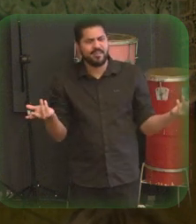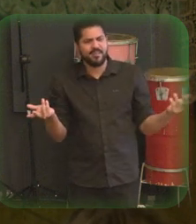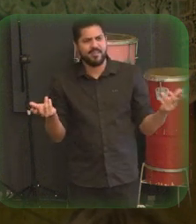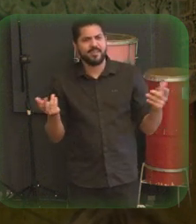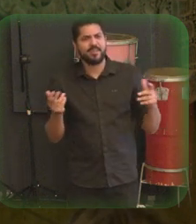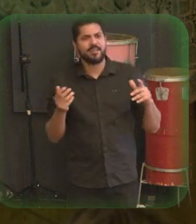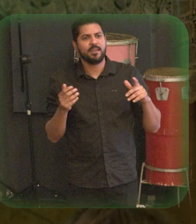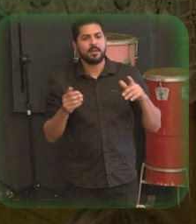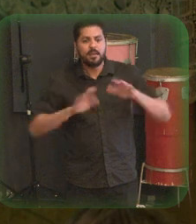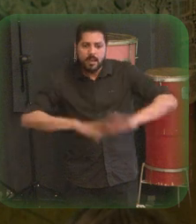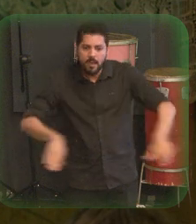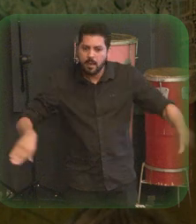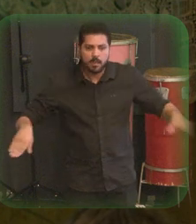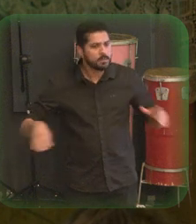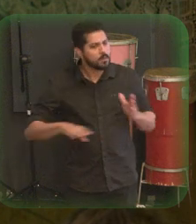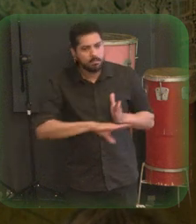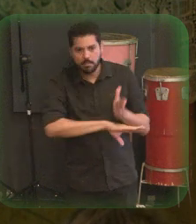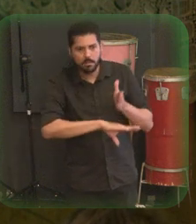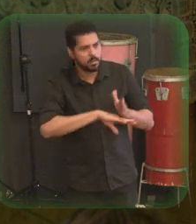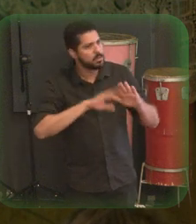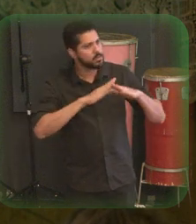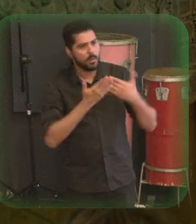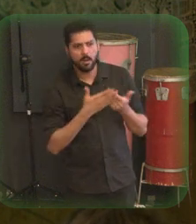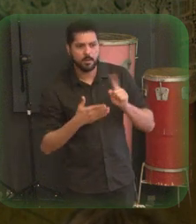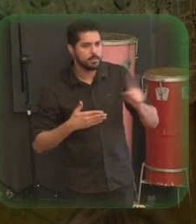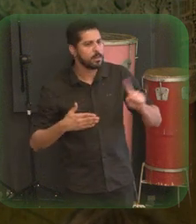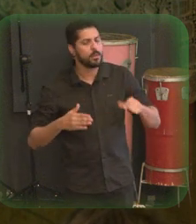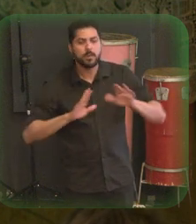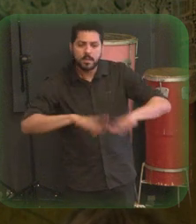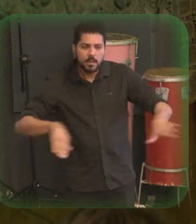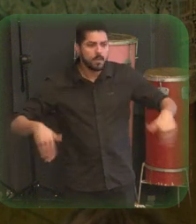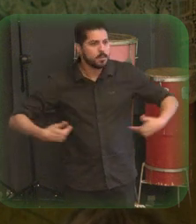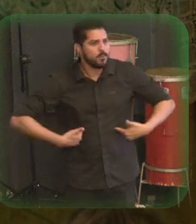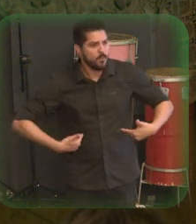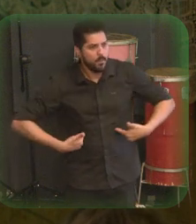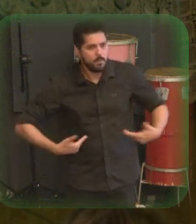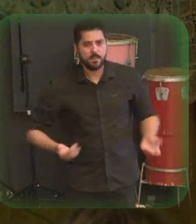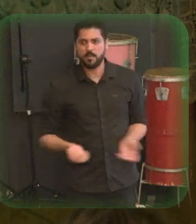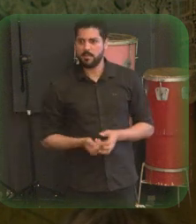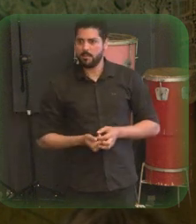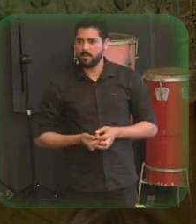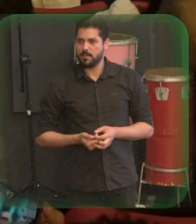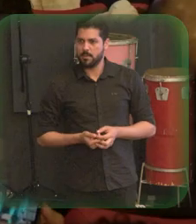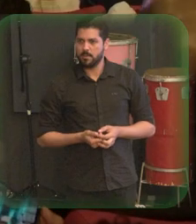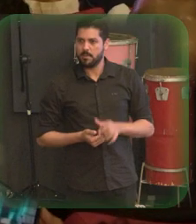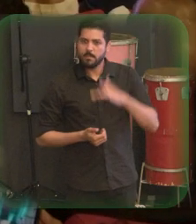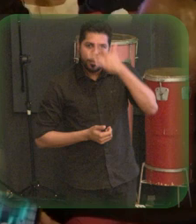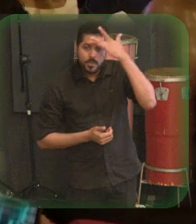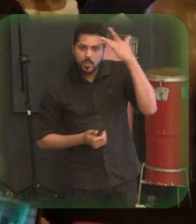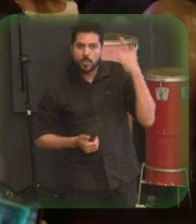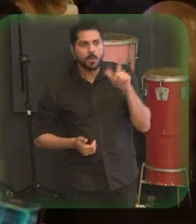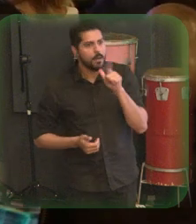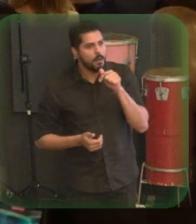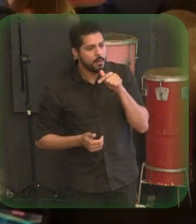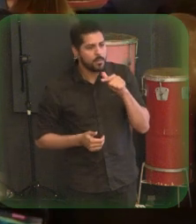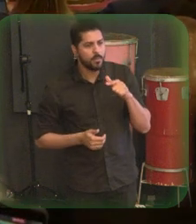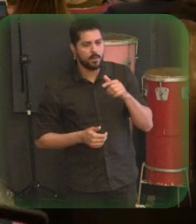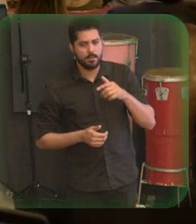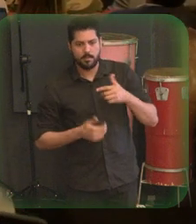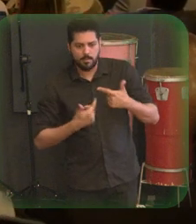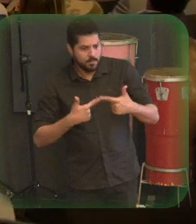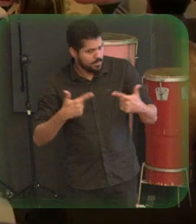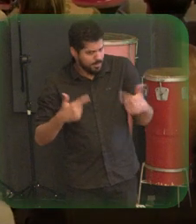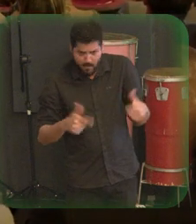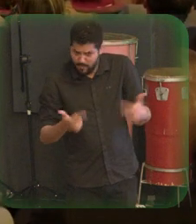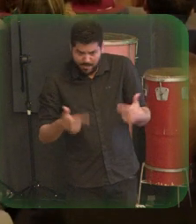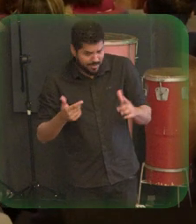achamos normal que crianças passem fome, que pessoas não tenham água. Eu espero, do fundo do coração,